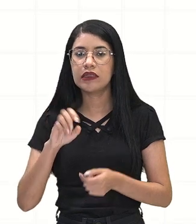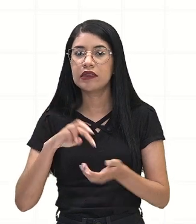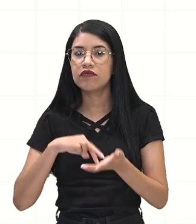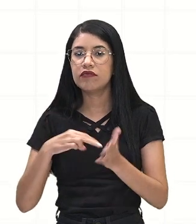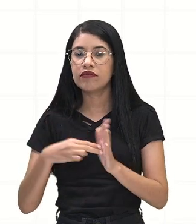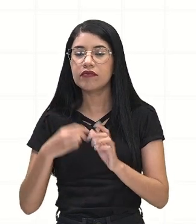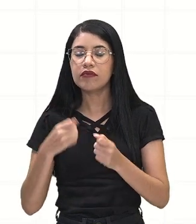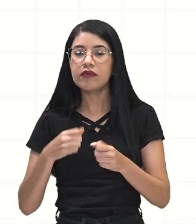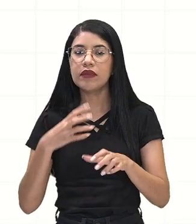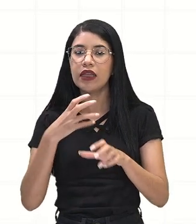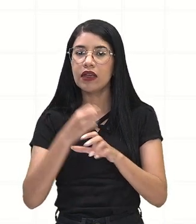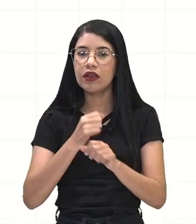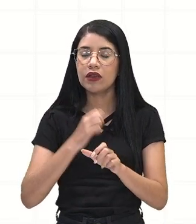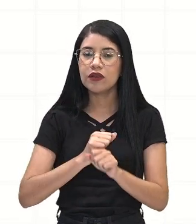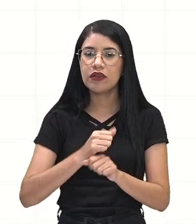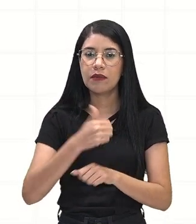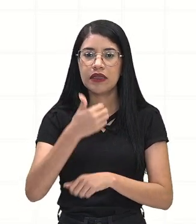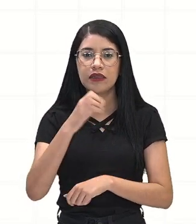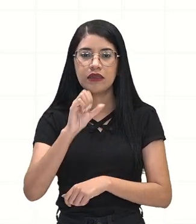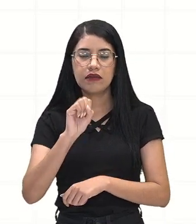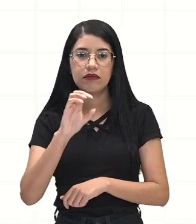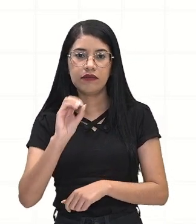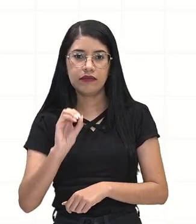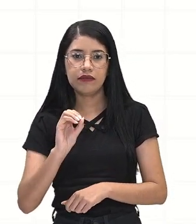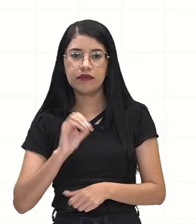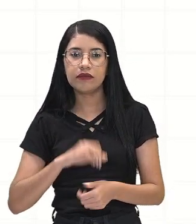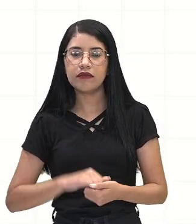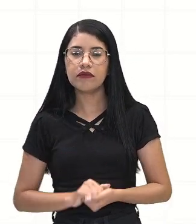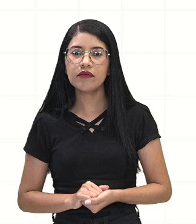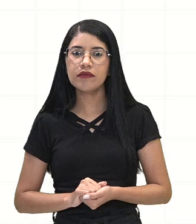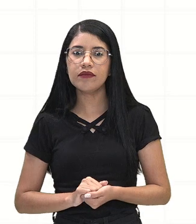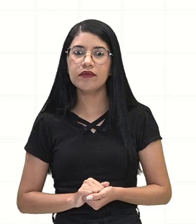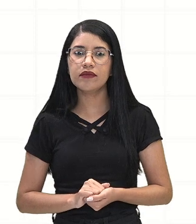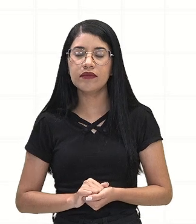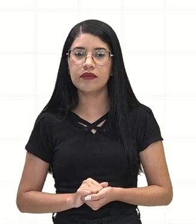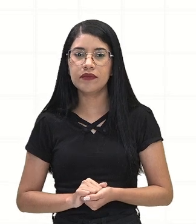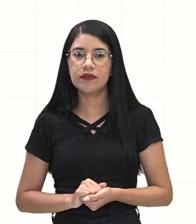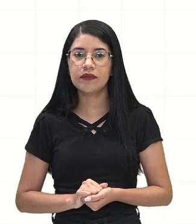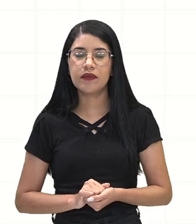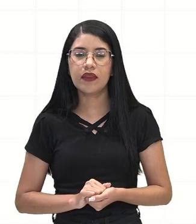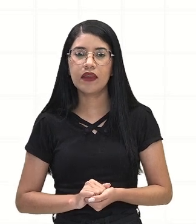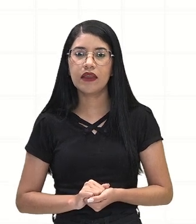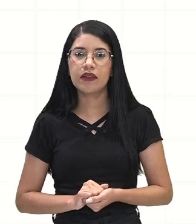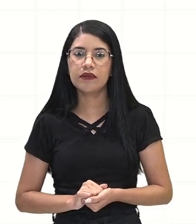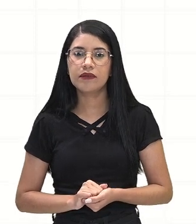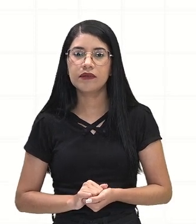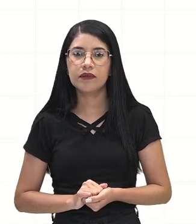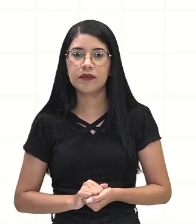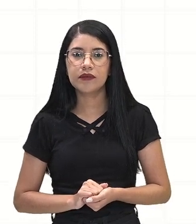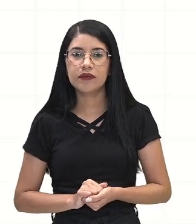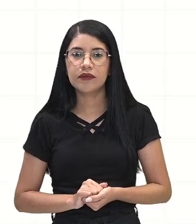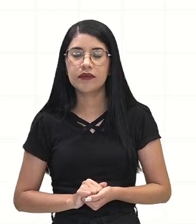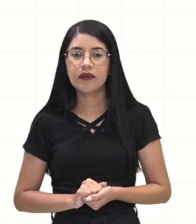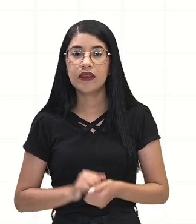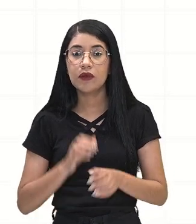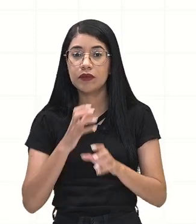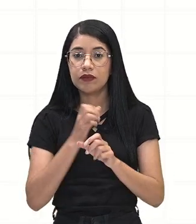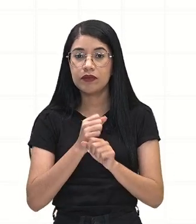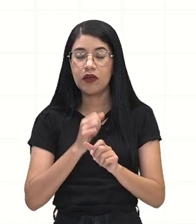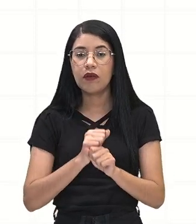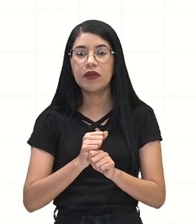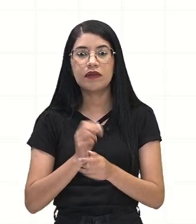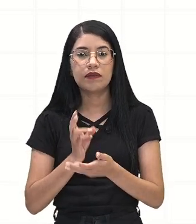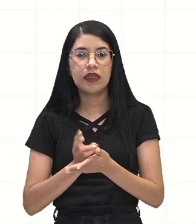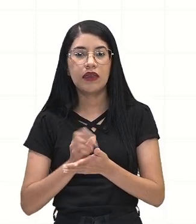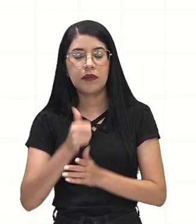que ser igual a 180 graus, beleza? Então, ângulos ser suplementares a soma tem que ser